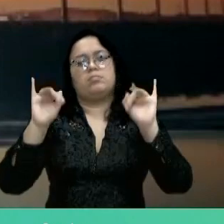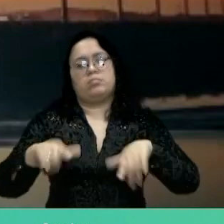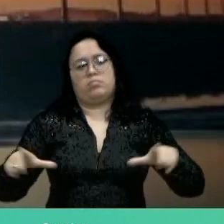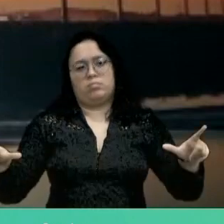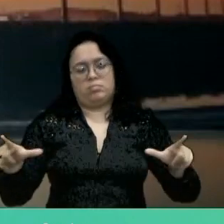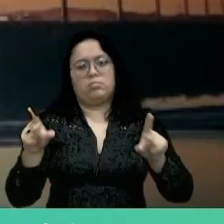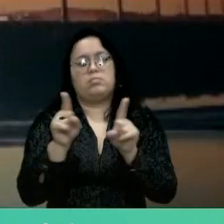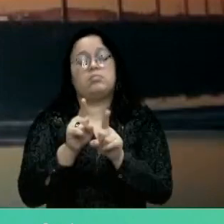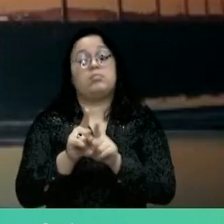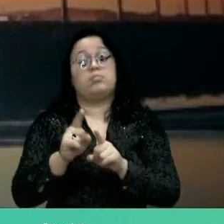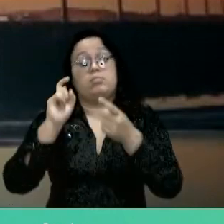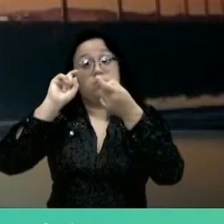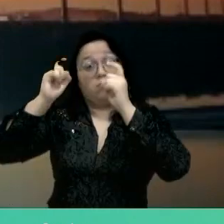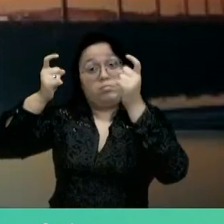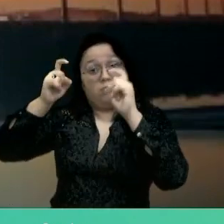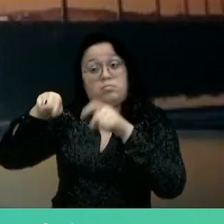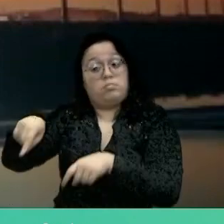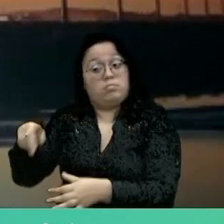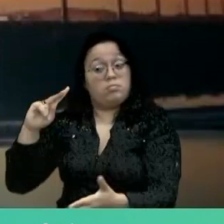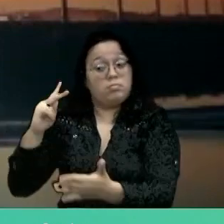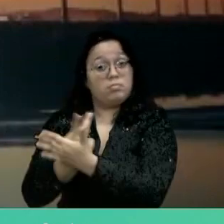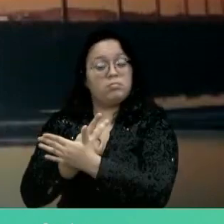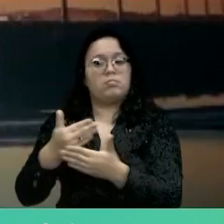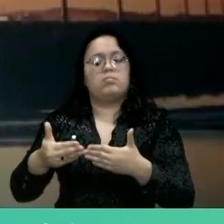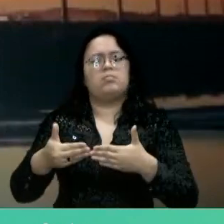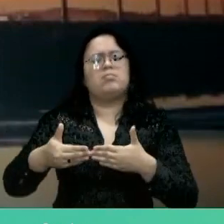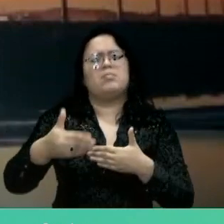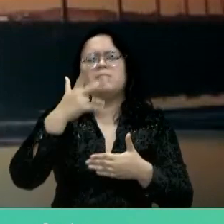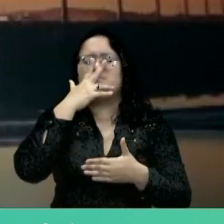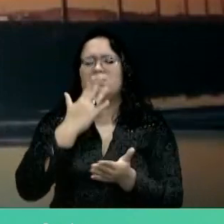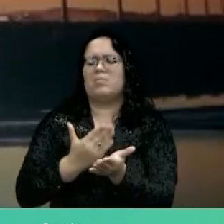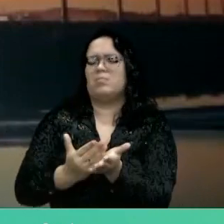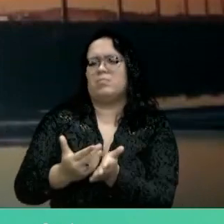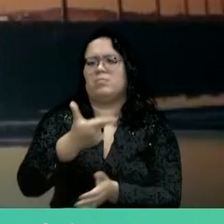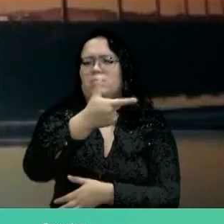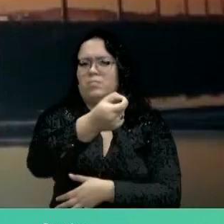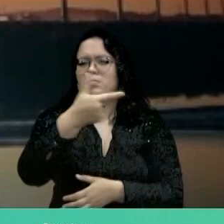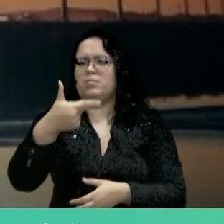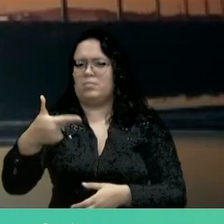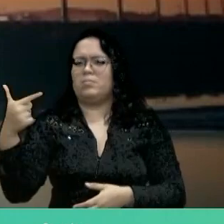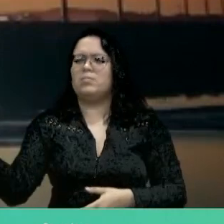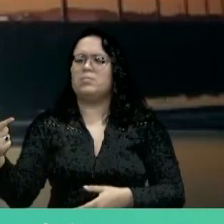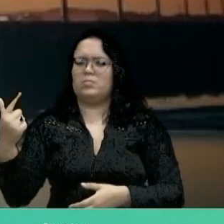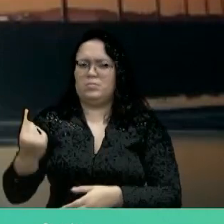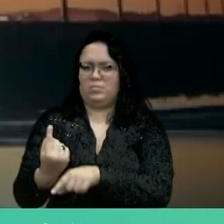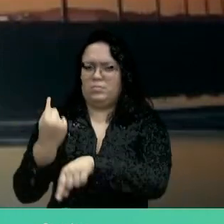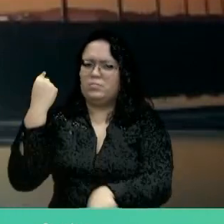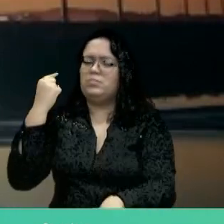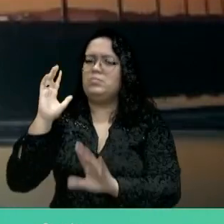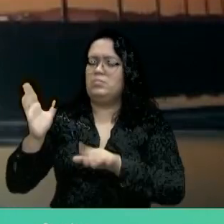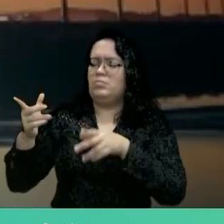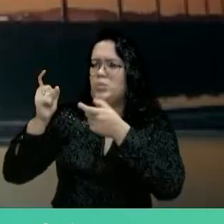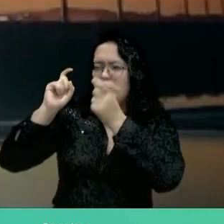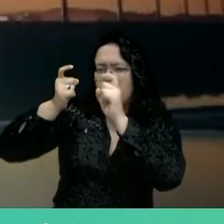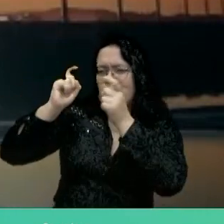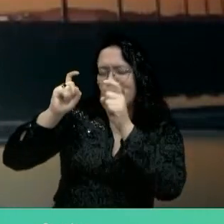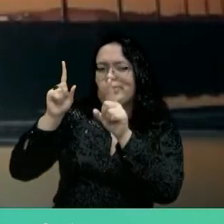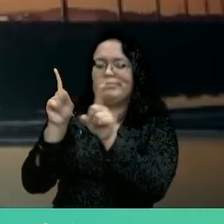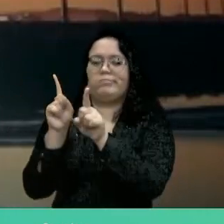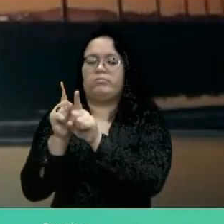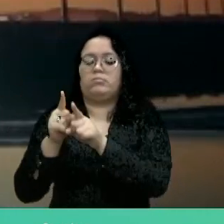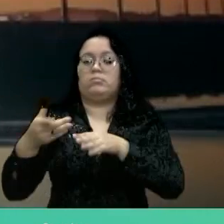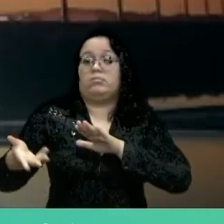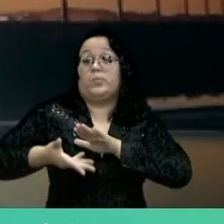discussão, ela estava acontecendo principalmente no início deste ano de 2022. como o processo de aceleração